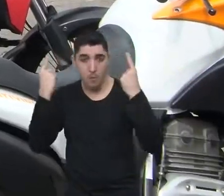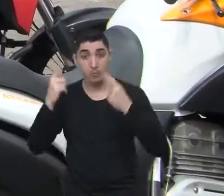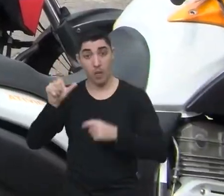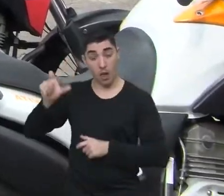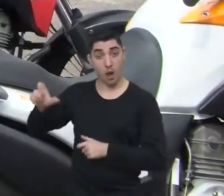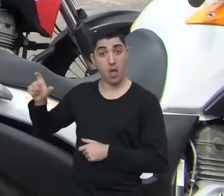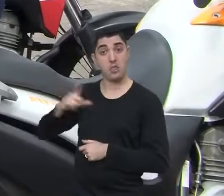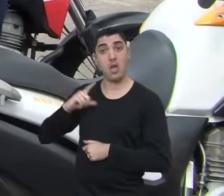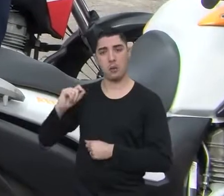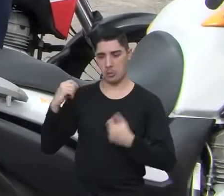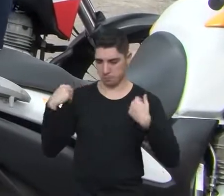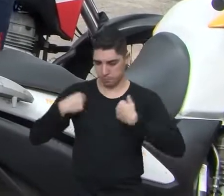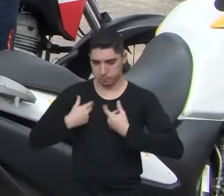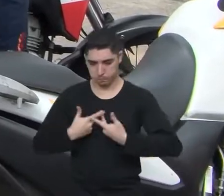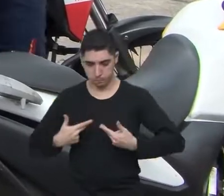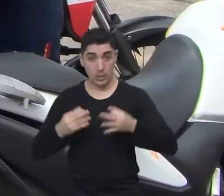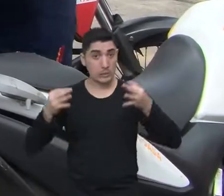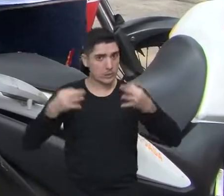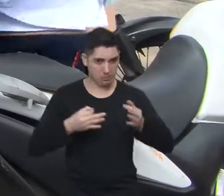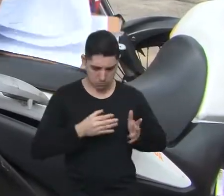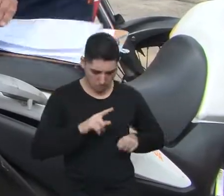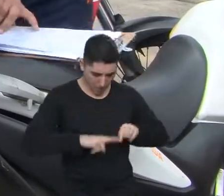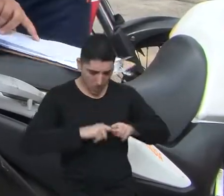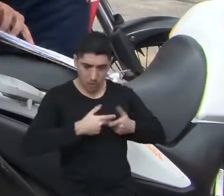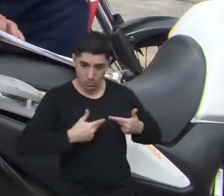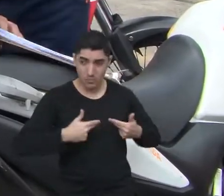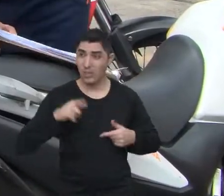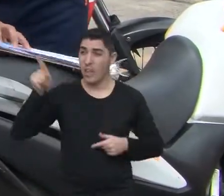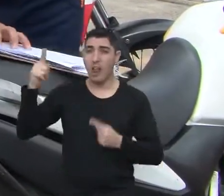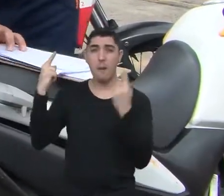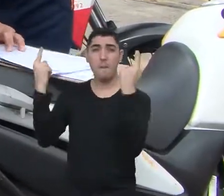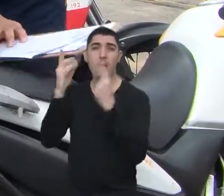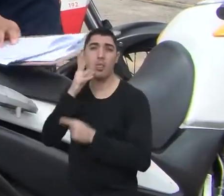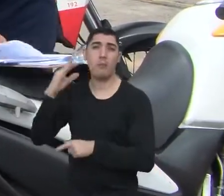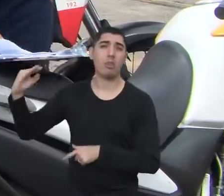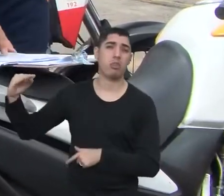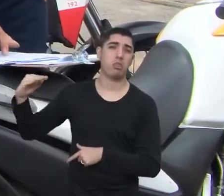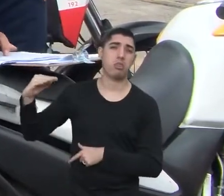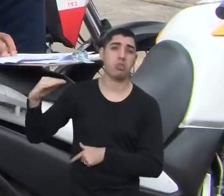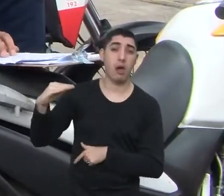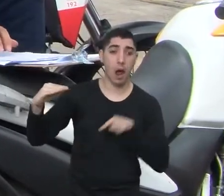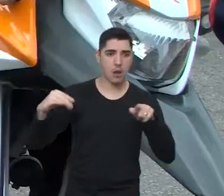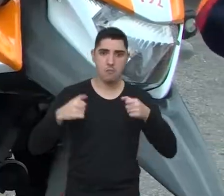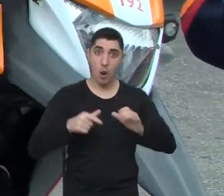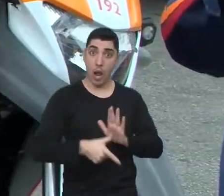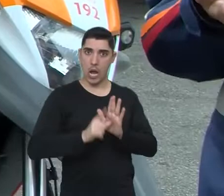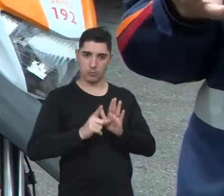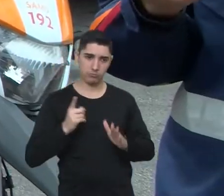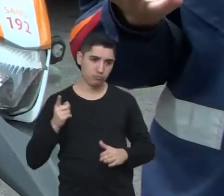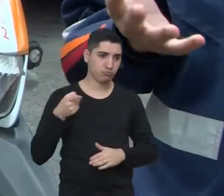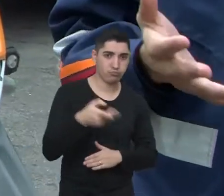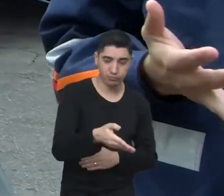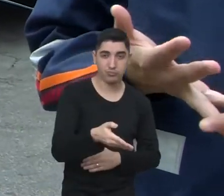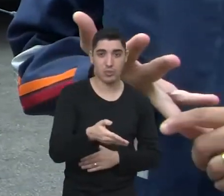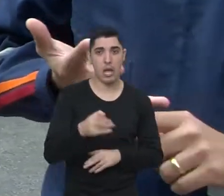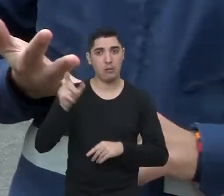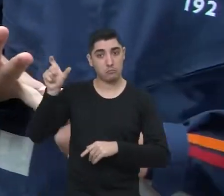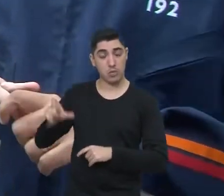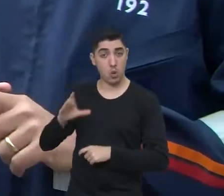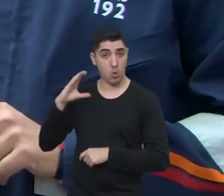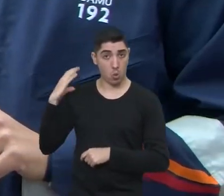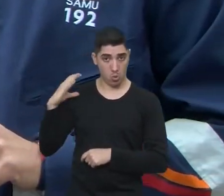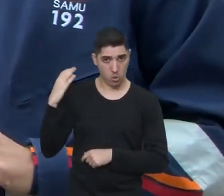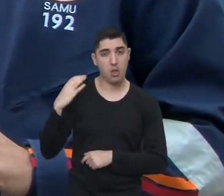estarão equipados para oferecer assistência às vítimas enquanto a ambulância estiver a caminho. O coordenador médico do